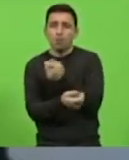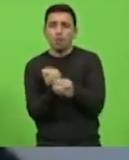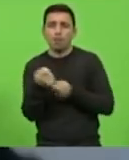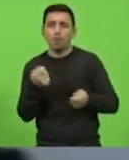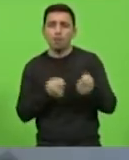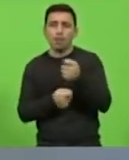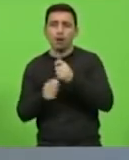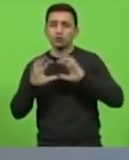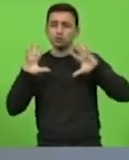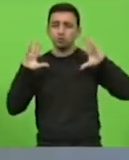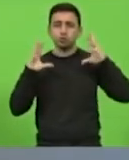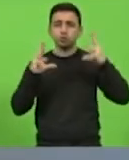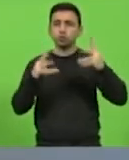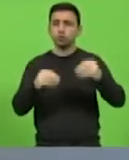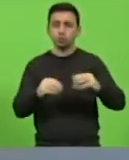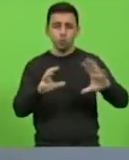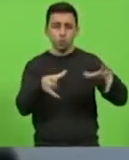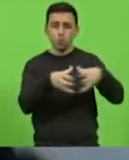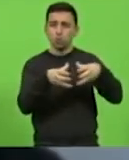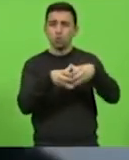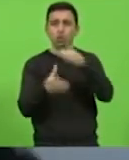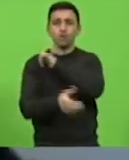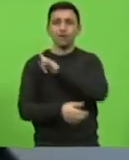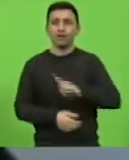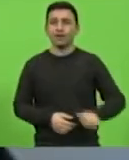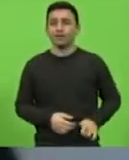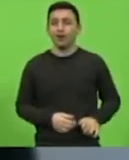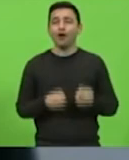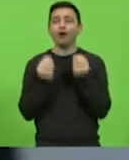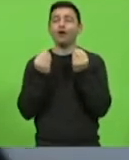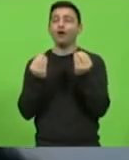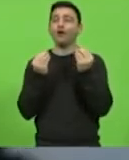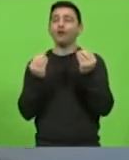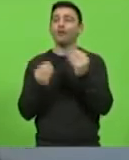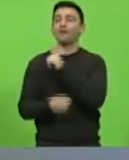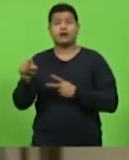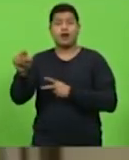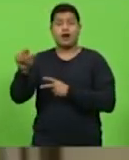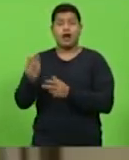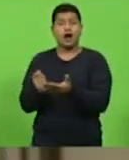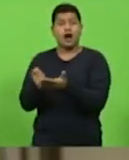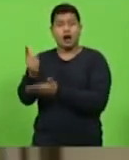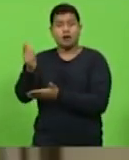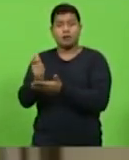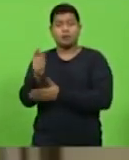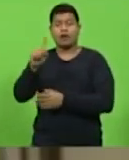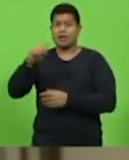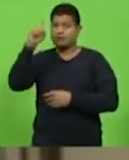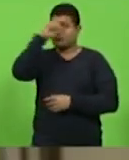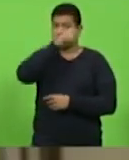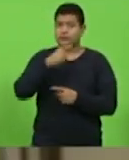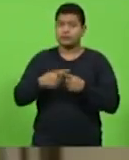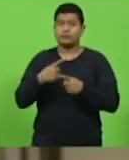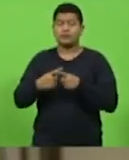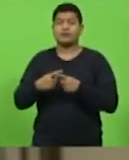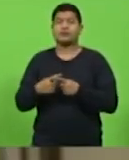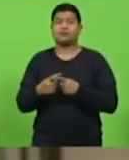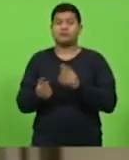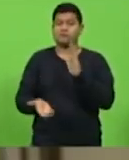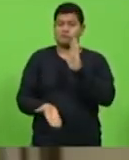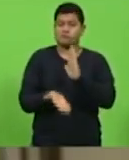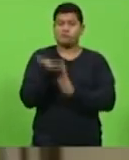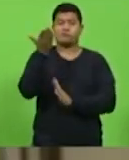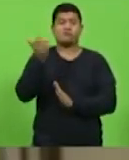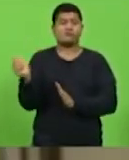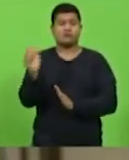primeiro escalão do governo. Como poderia o governador não saber? A defesa se manifestou com o Dr. Marcos